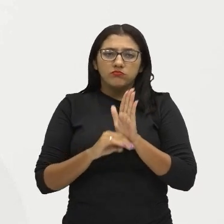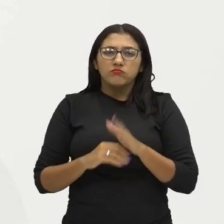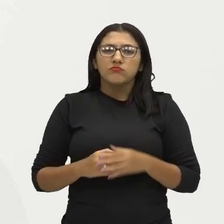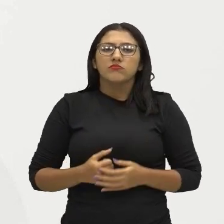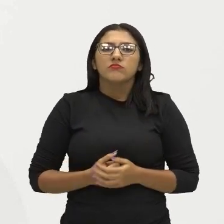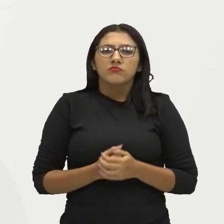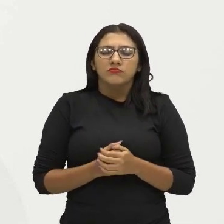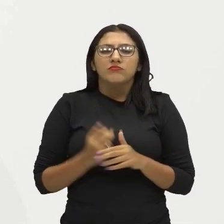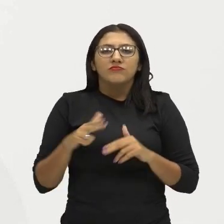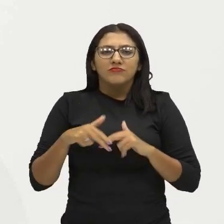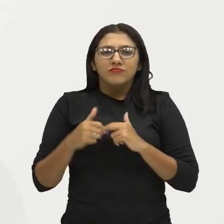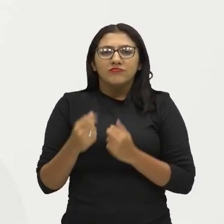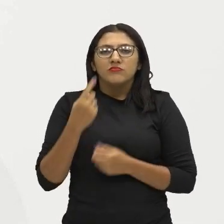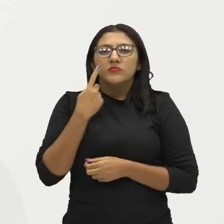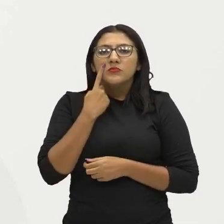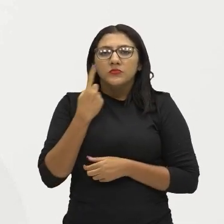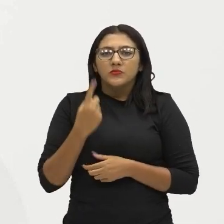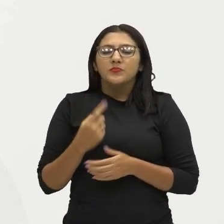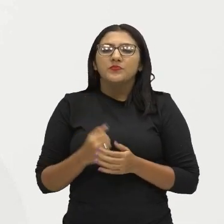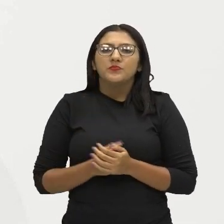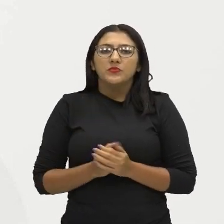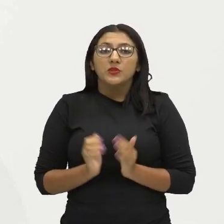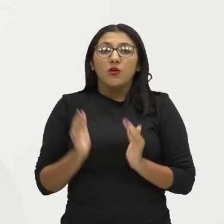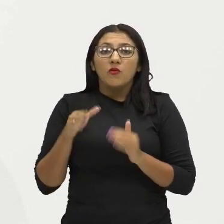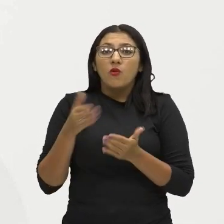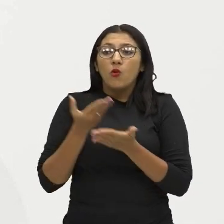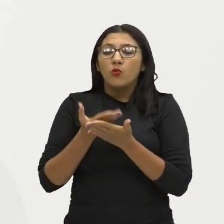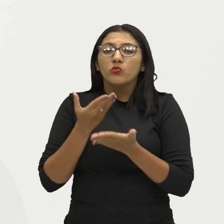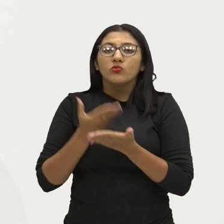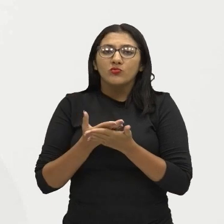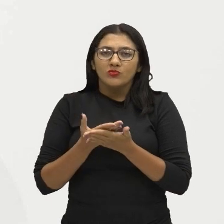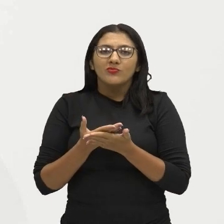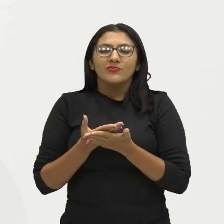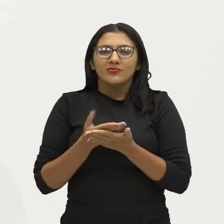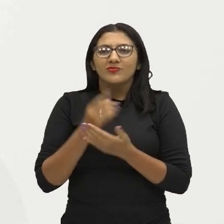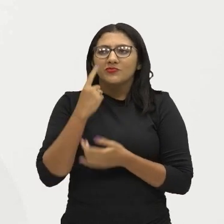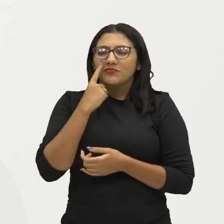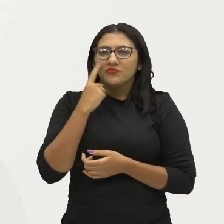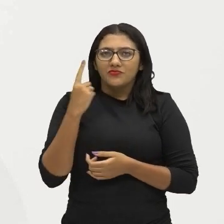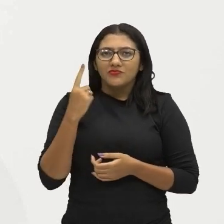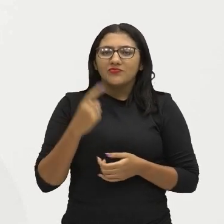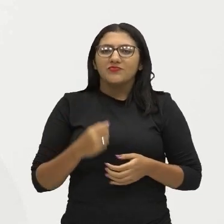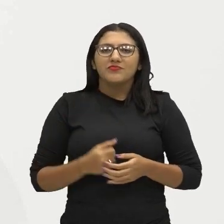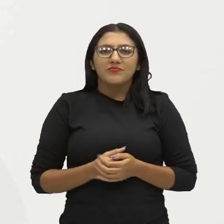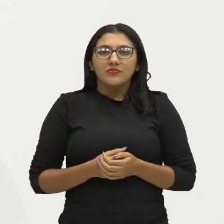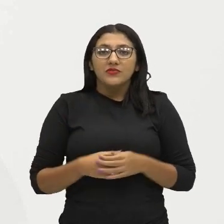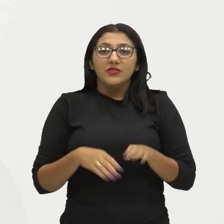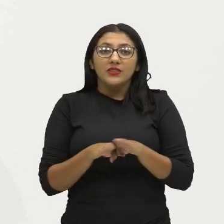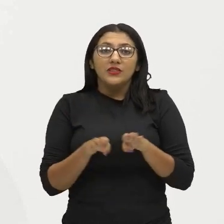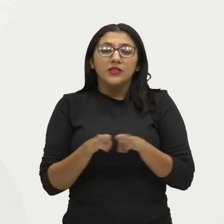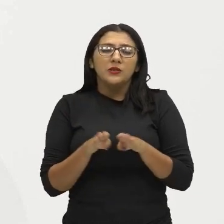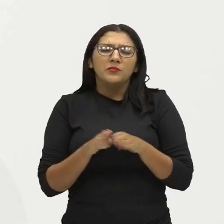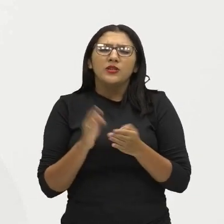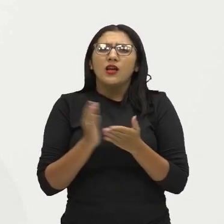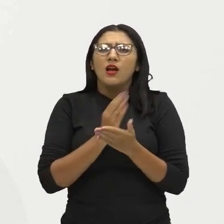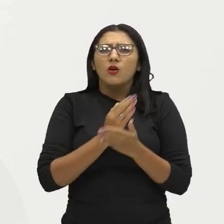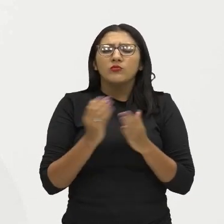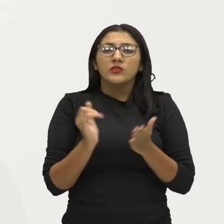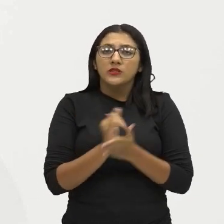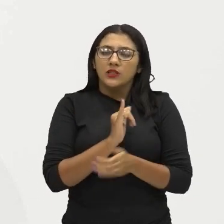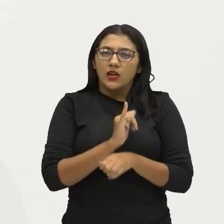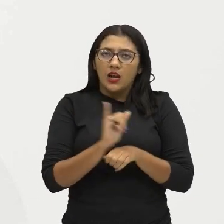turma, olha só, estuda a generalização e a